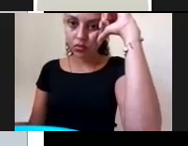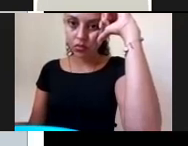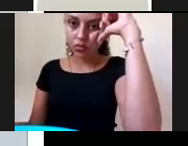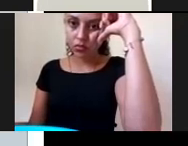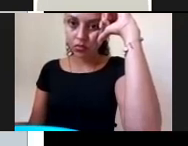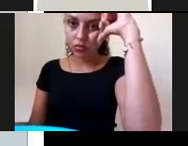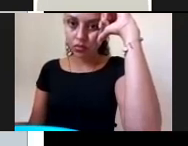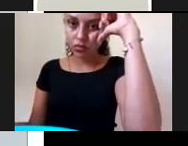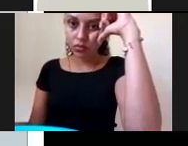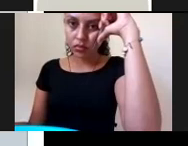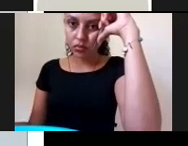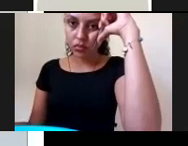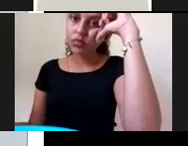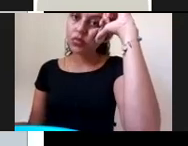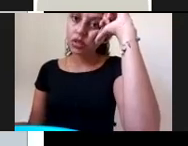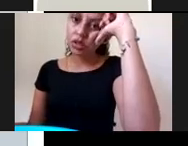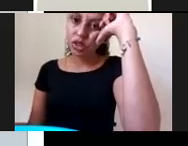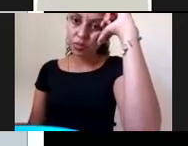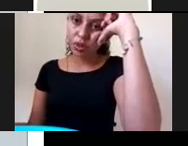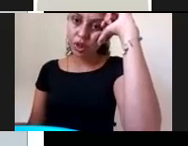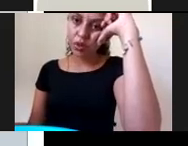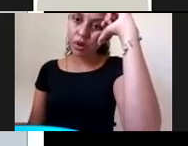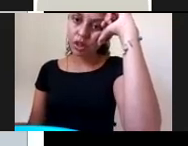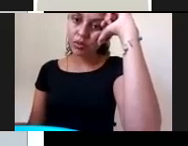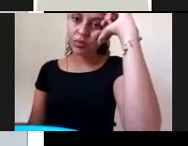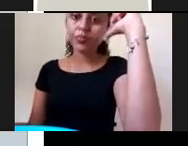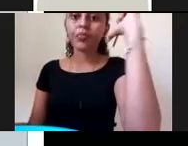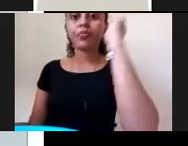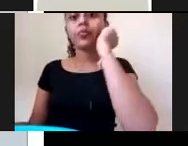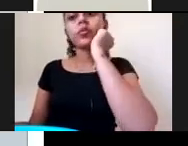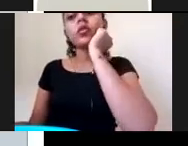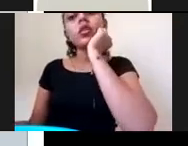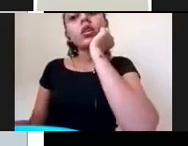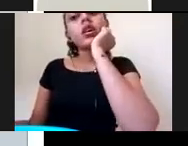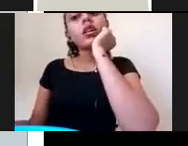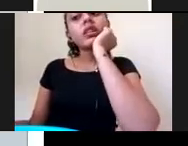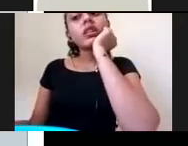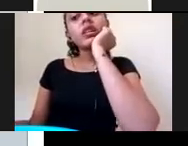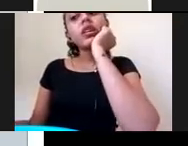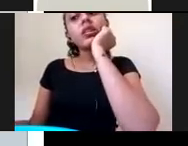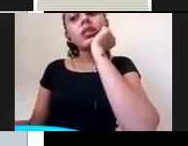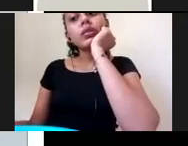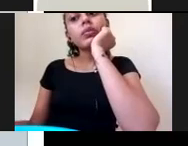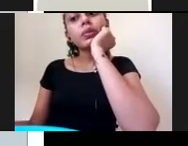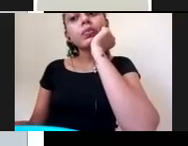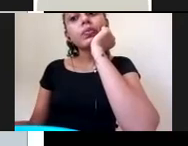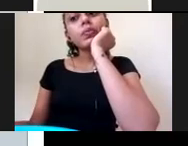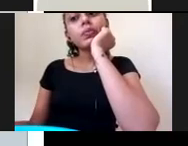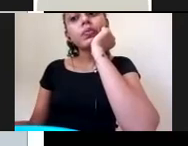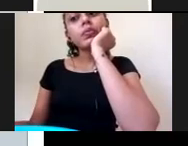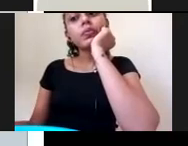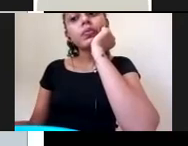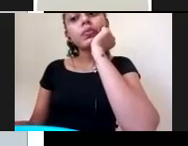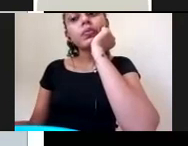do eupneico, porque o eupneico é quando o paciente está respirando normal. Paciente que